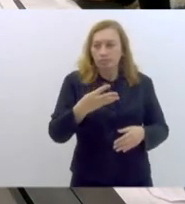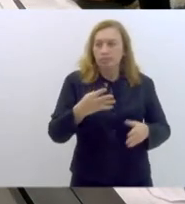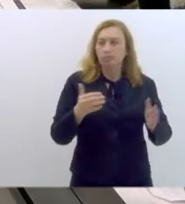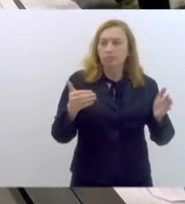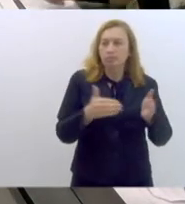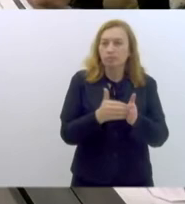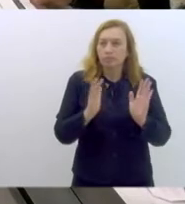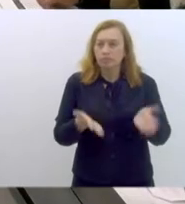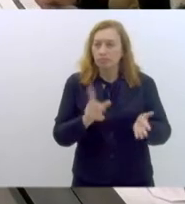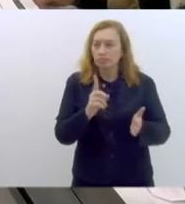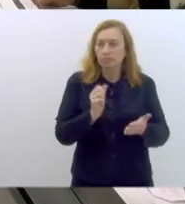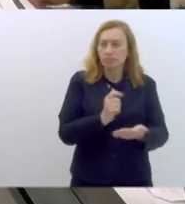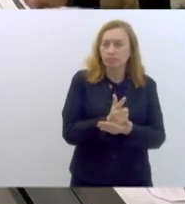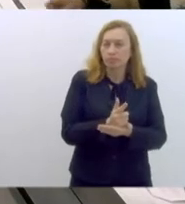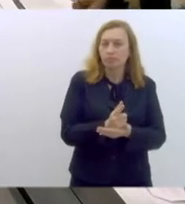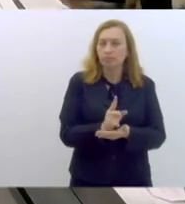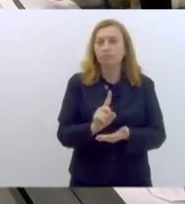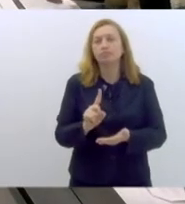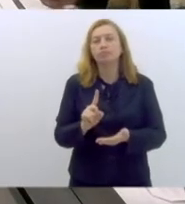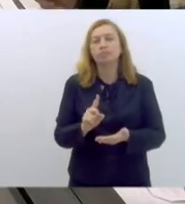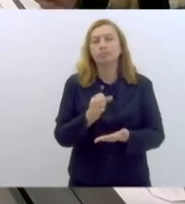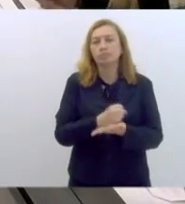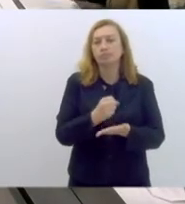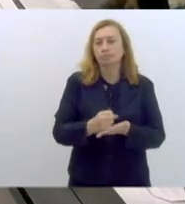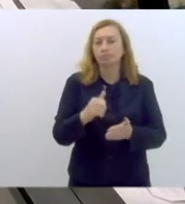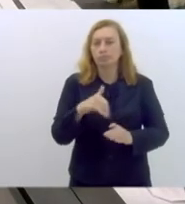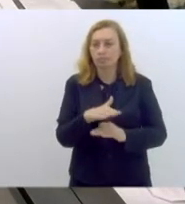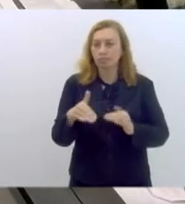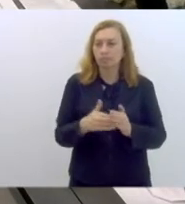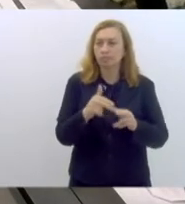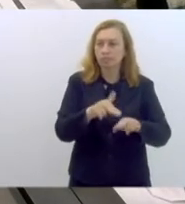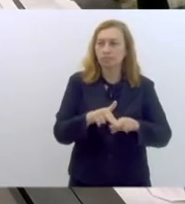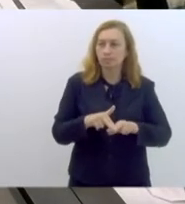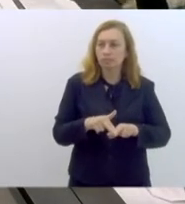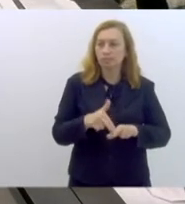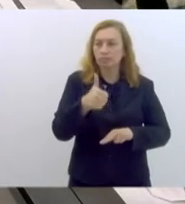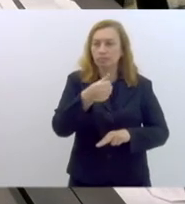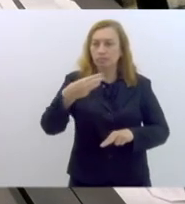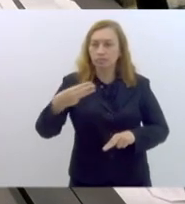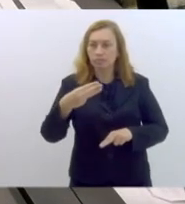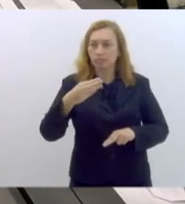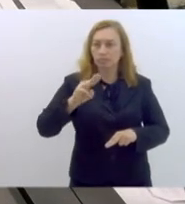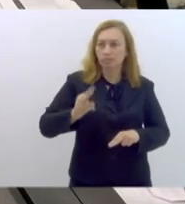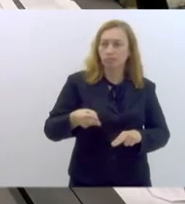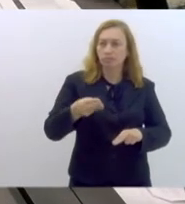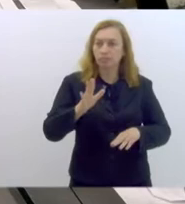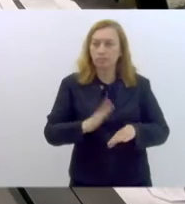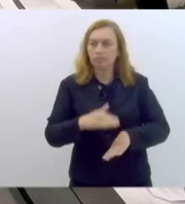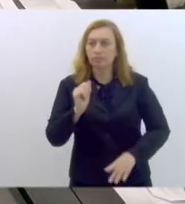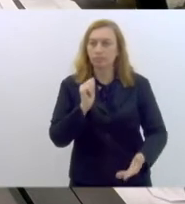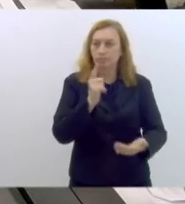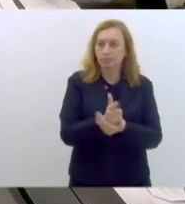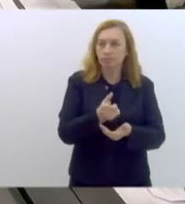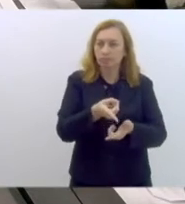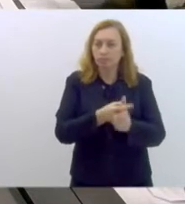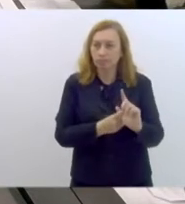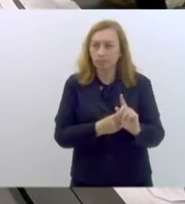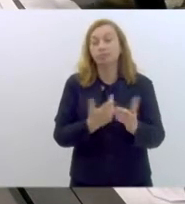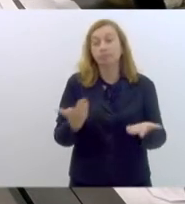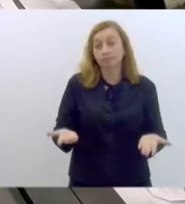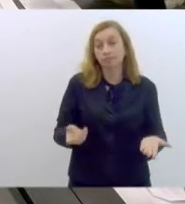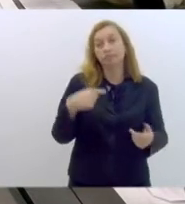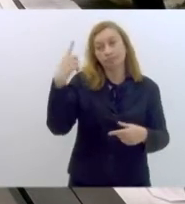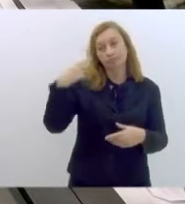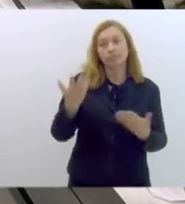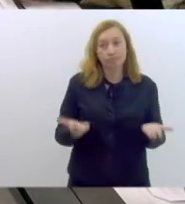inadimplente. Não só esses valores, mas considerou o contrato como um todo. Por isso que acabou gerando 13 bilhões a mais a pagar na dívida. Não, e que é uma